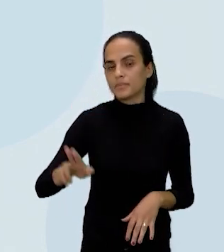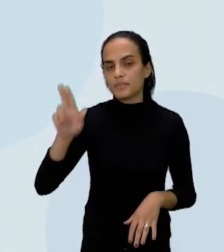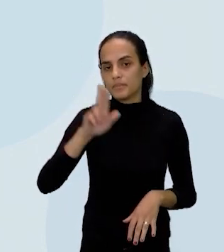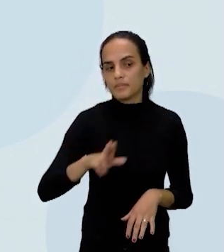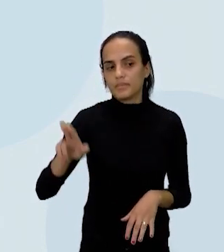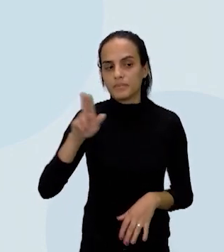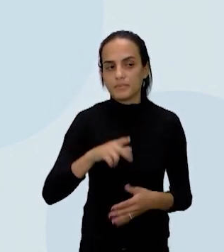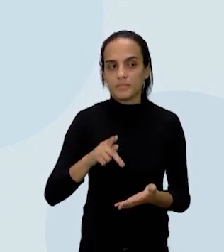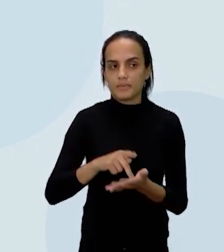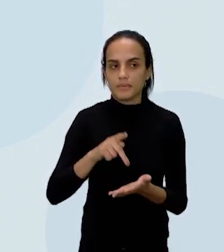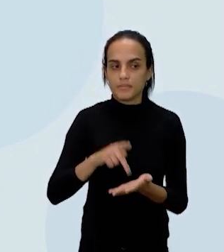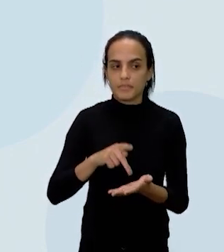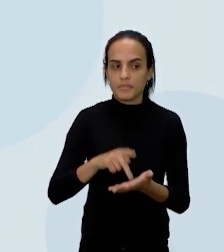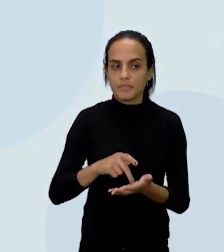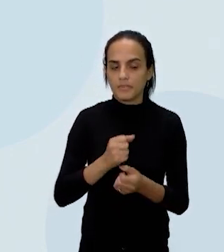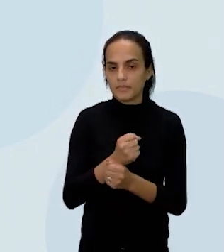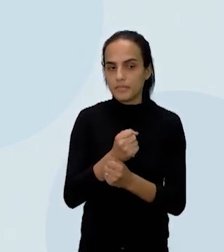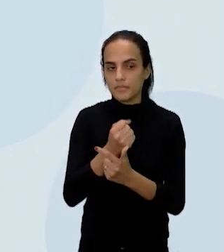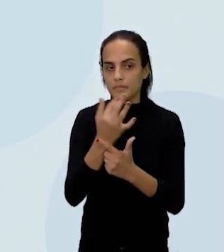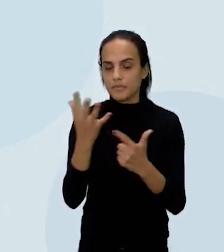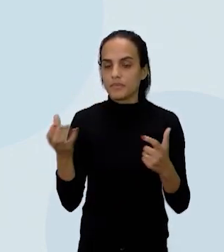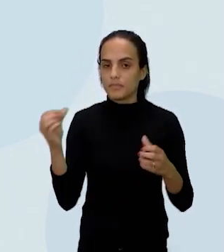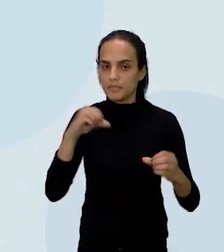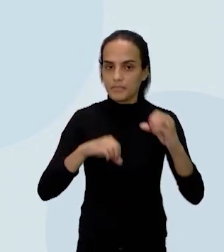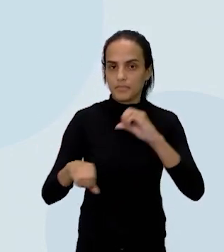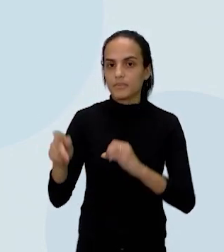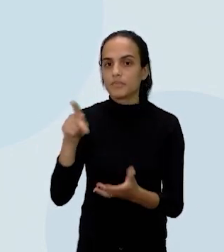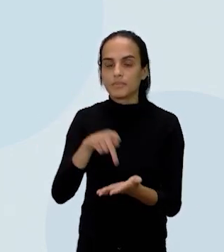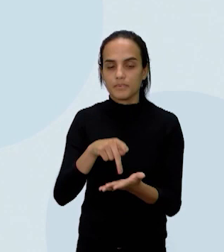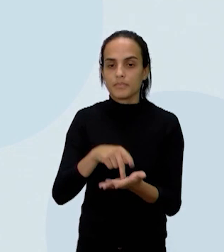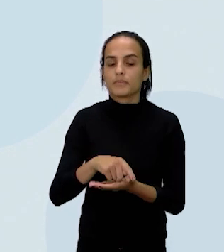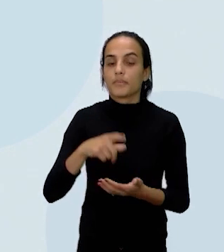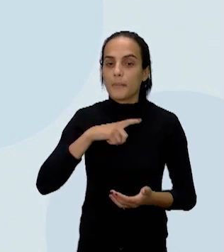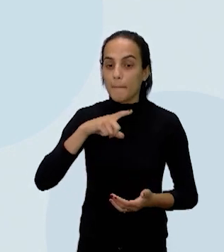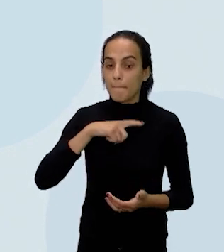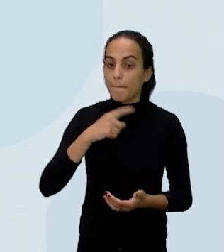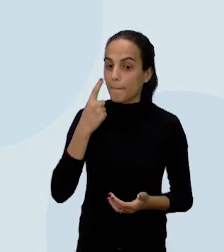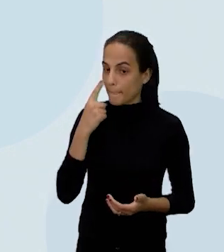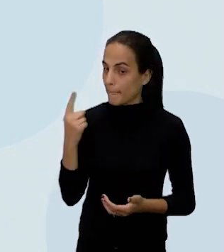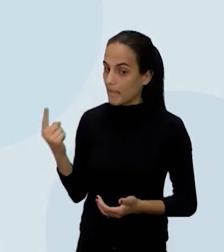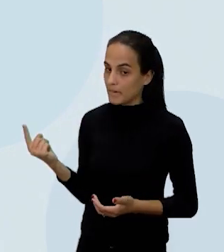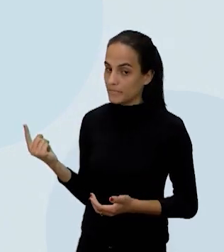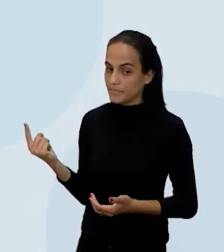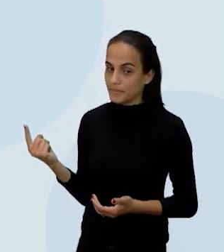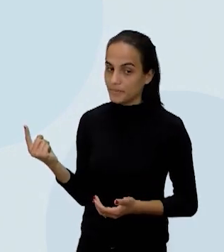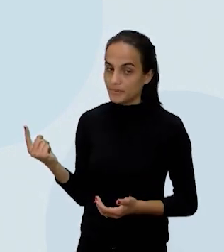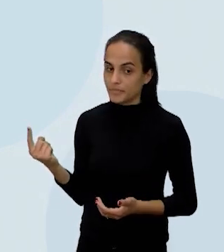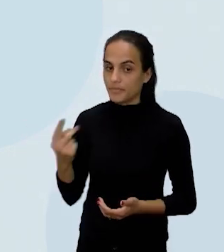uma equação química de verdade. Então, aí embaixo eu tenho a equação